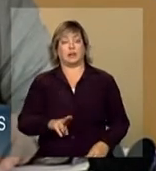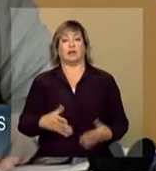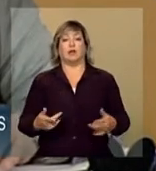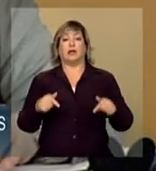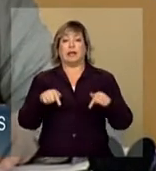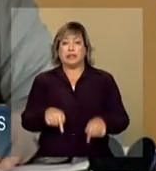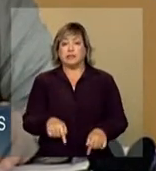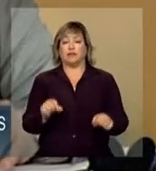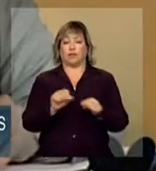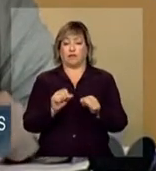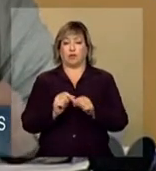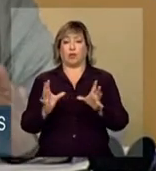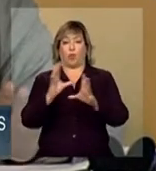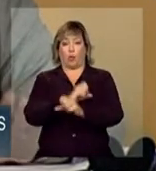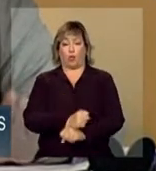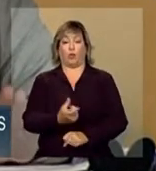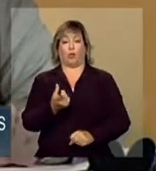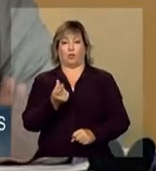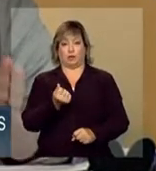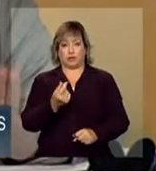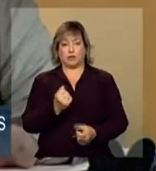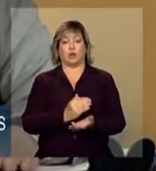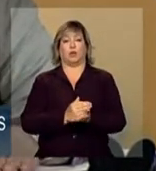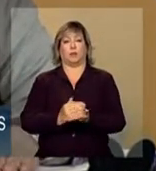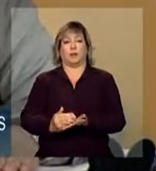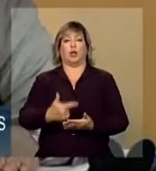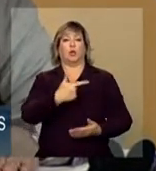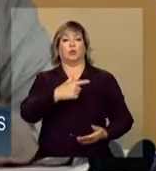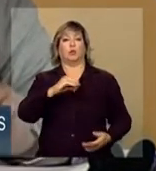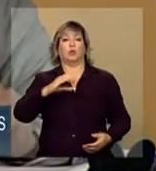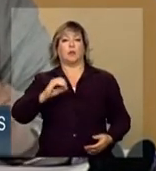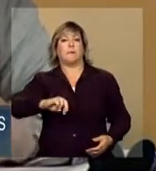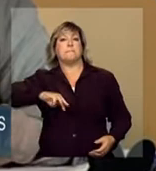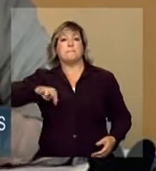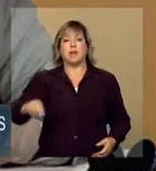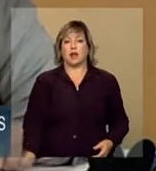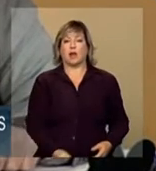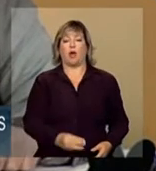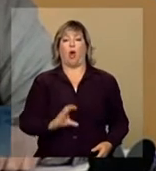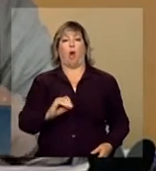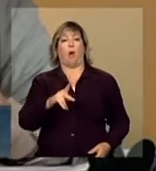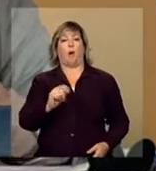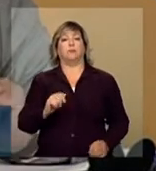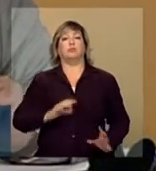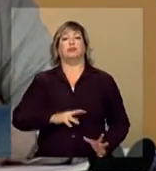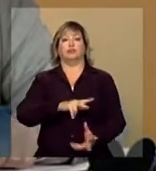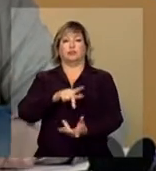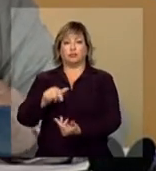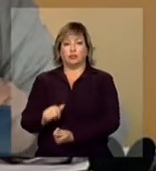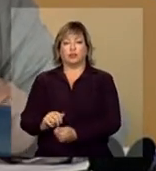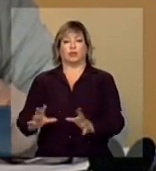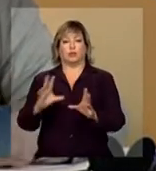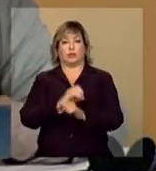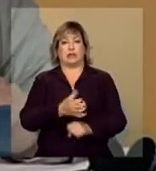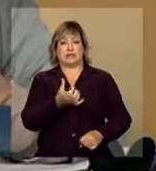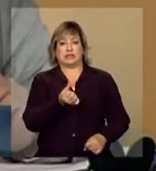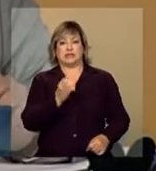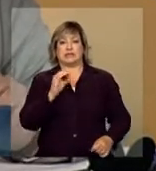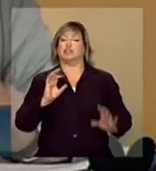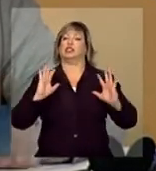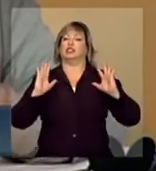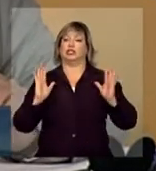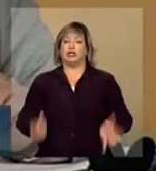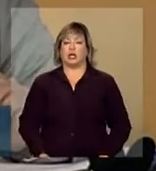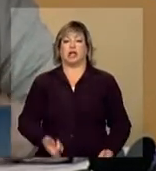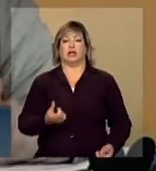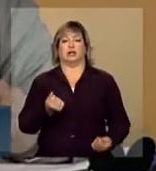um orçamento inicial de 200 milhões para a Copa do Mundo, dos quais 60 já foram gastos